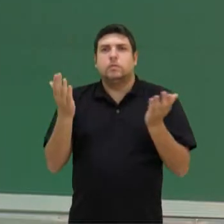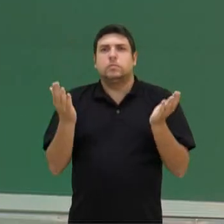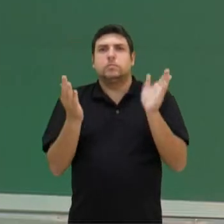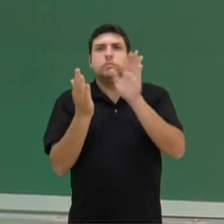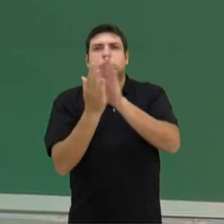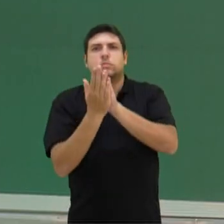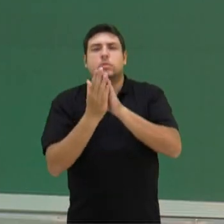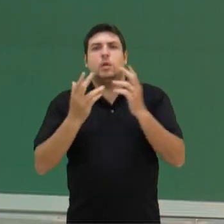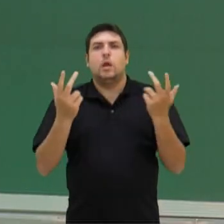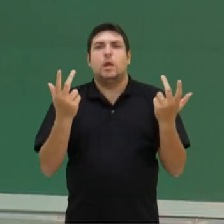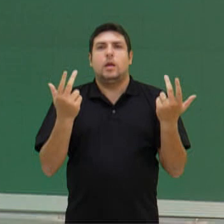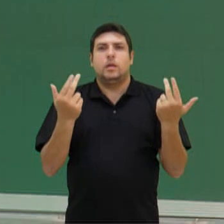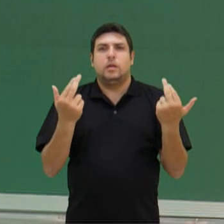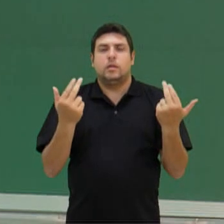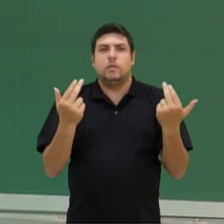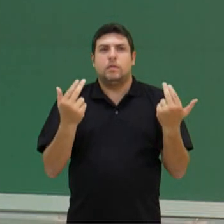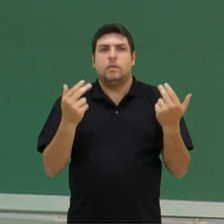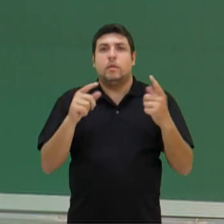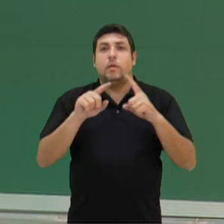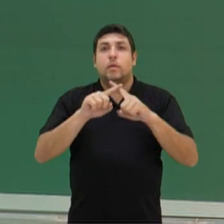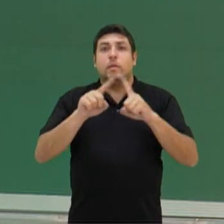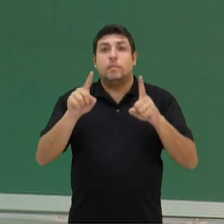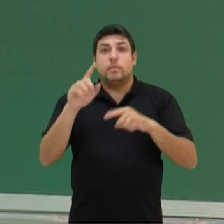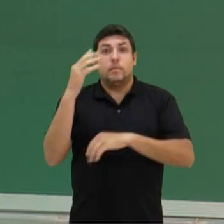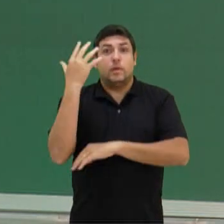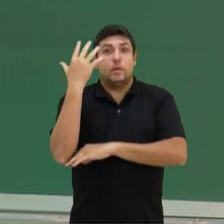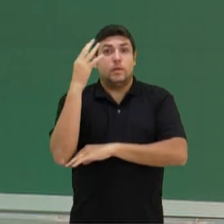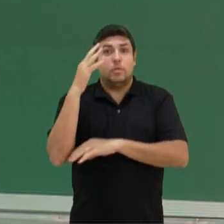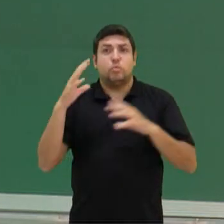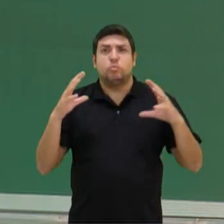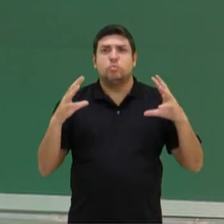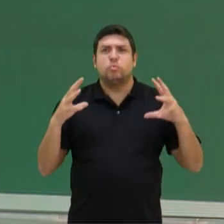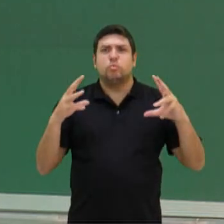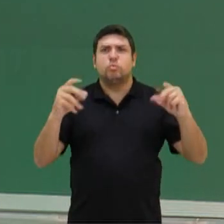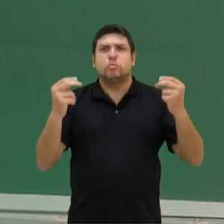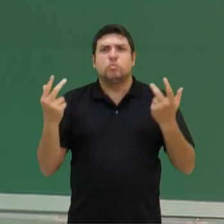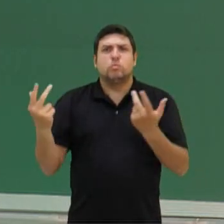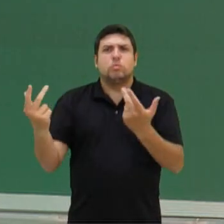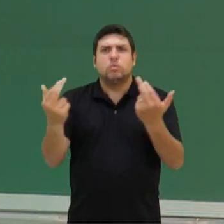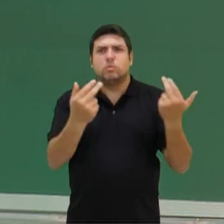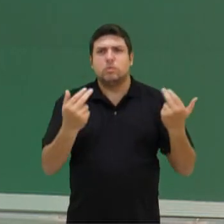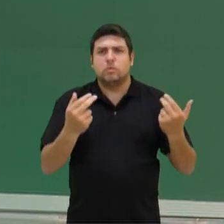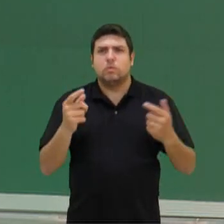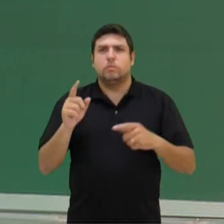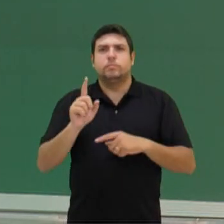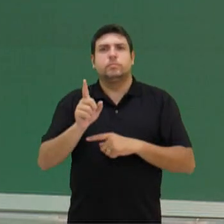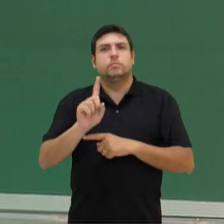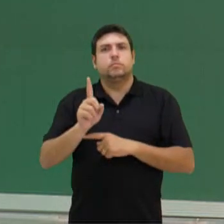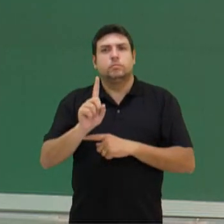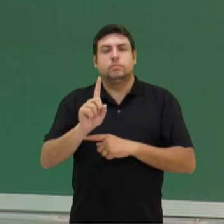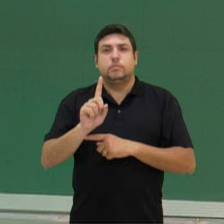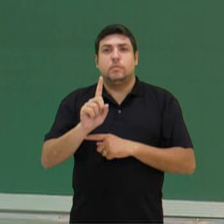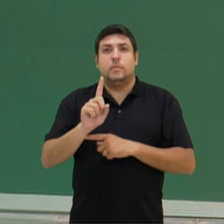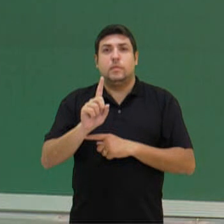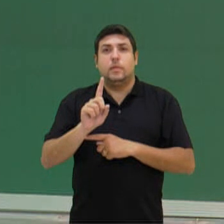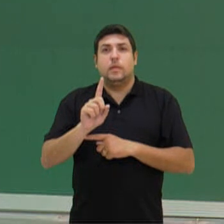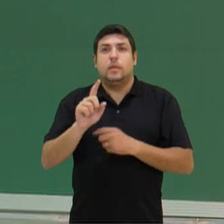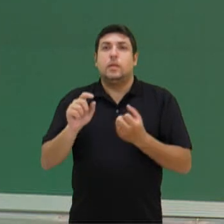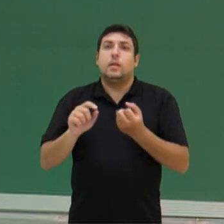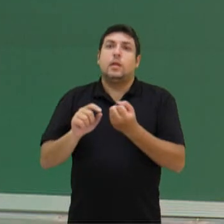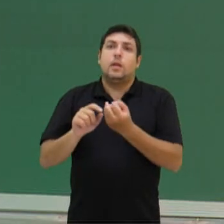simétricos. Mas nem toda árvore, né, toda figura de uma árvore vai possuir